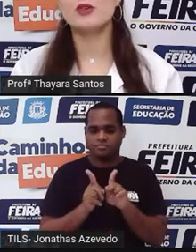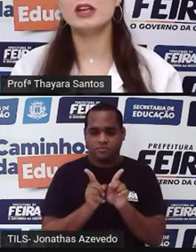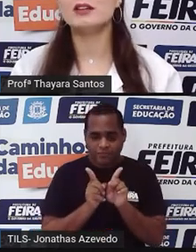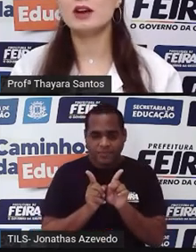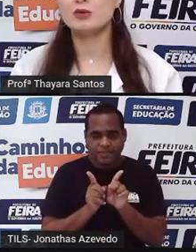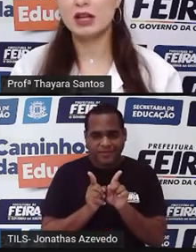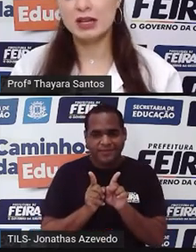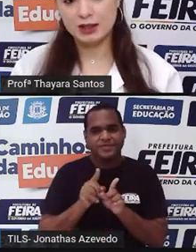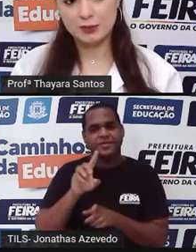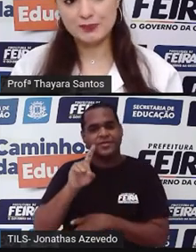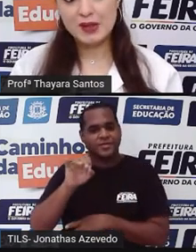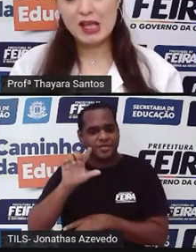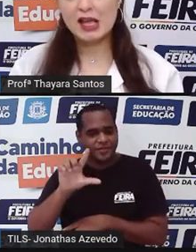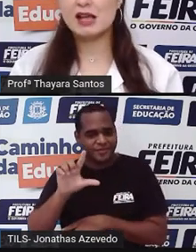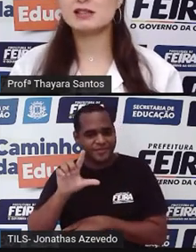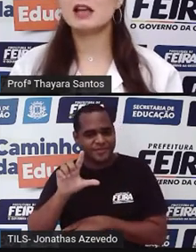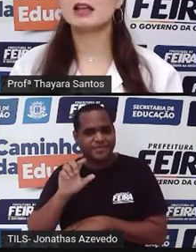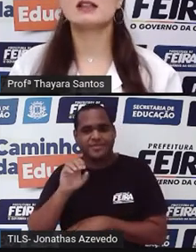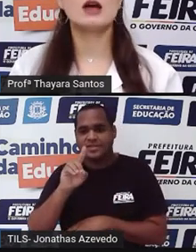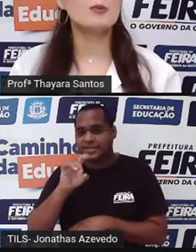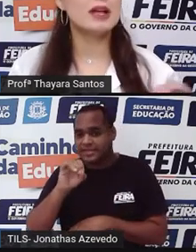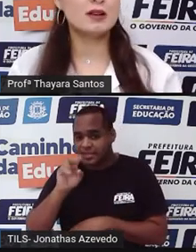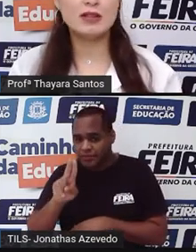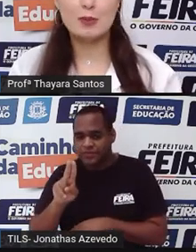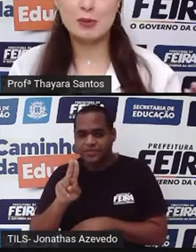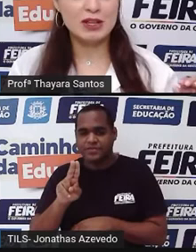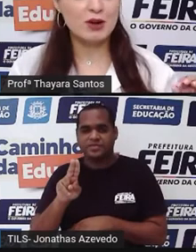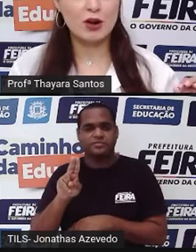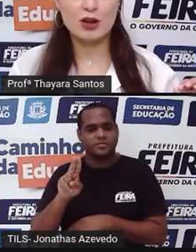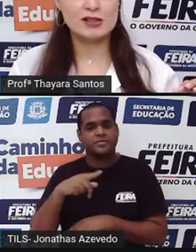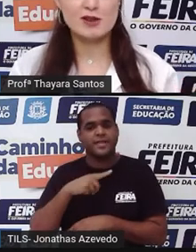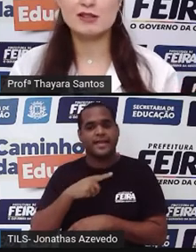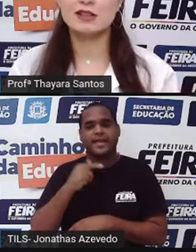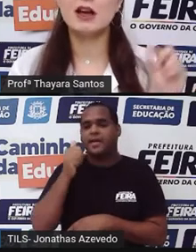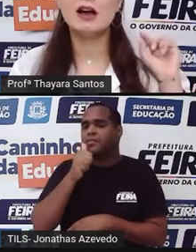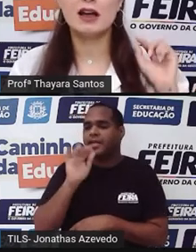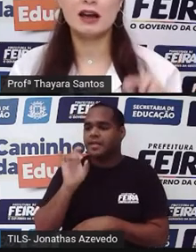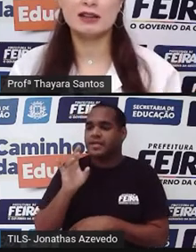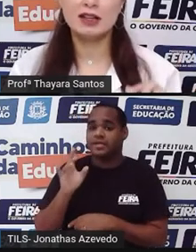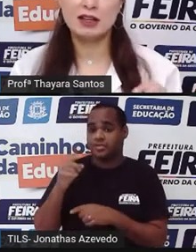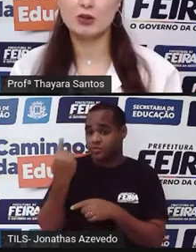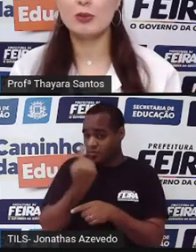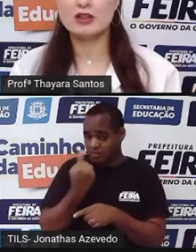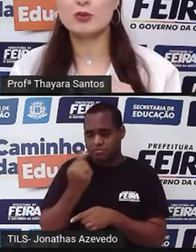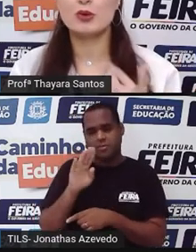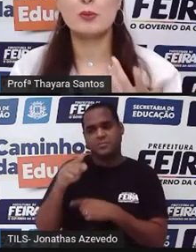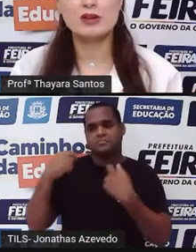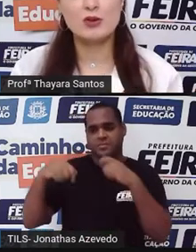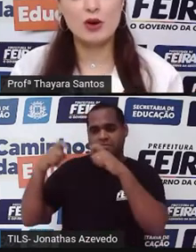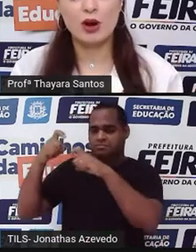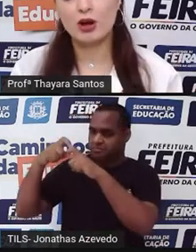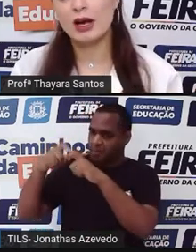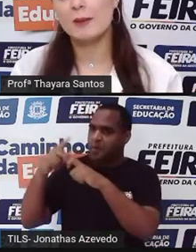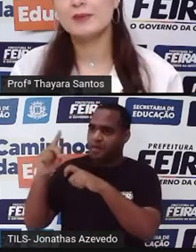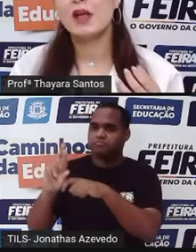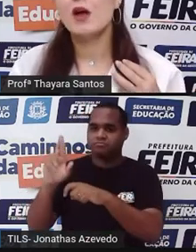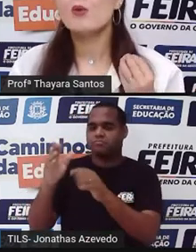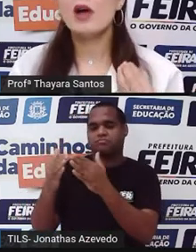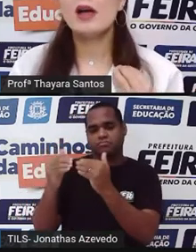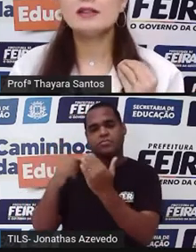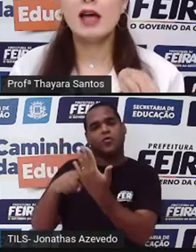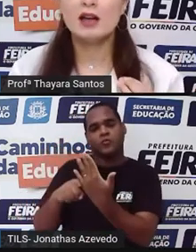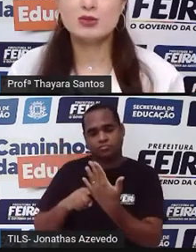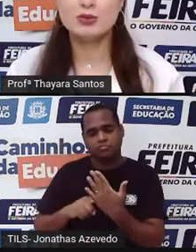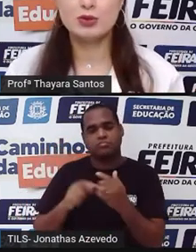dispositivo intra-uterino essa daqui também não dá para mulher colocar sozinha ela tem que ir no médico para o médico colocar